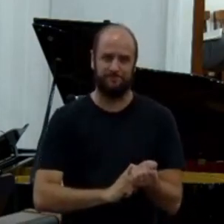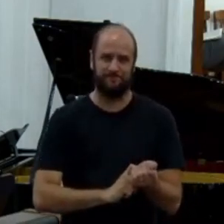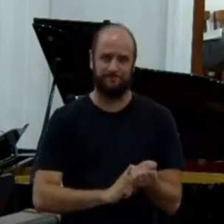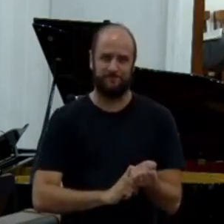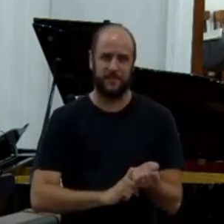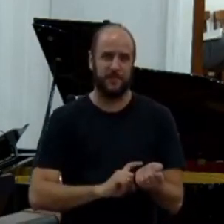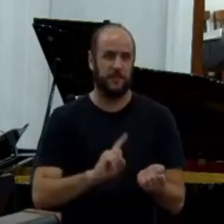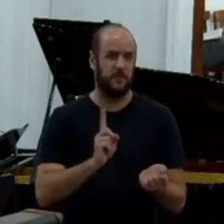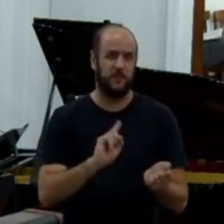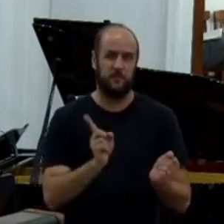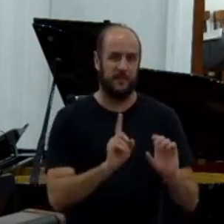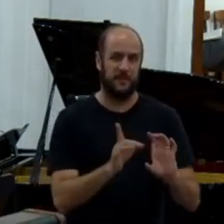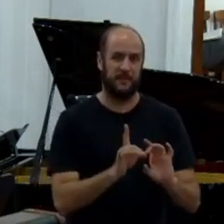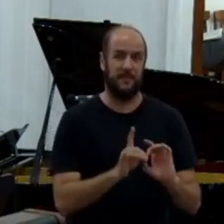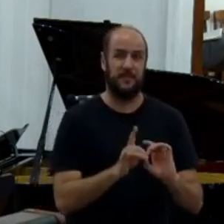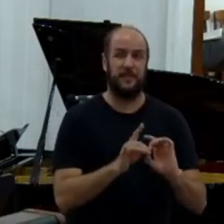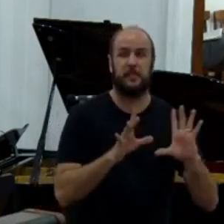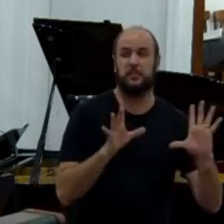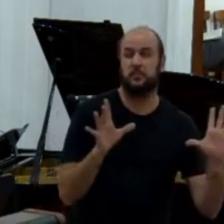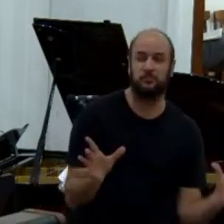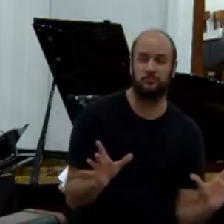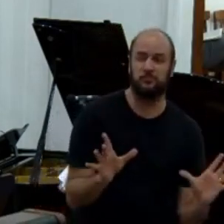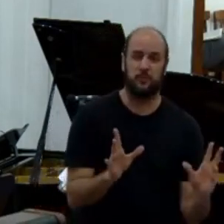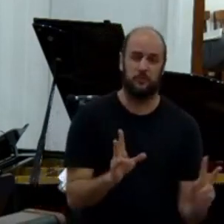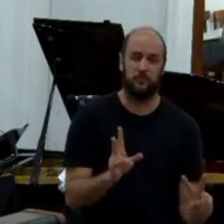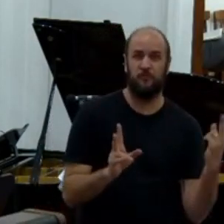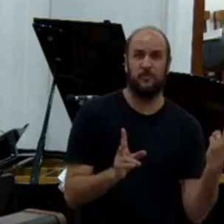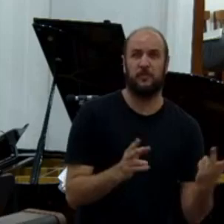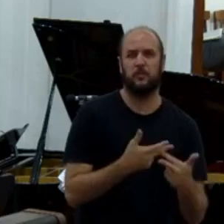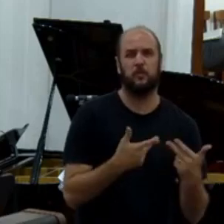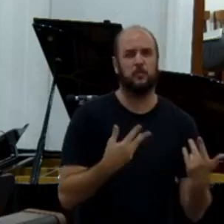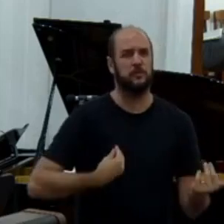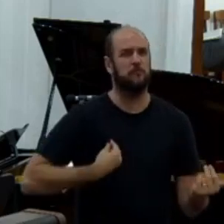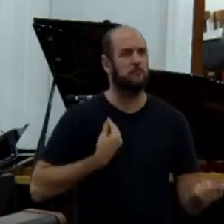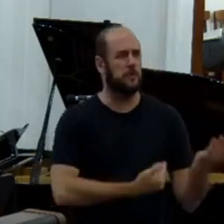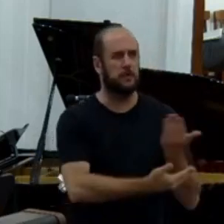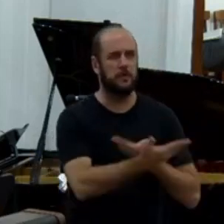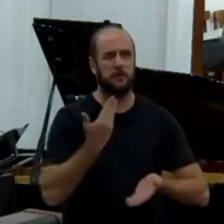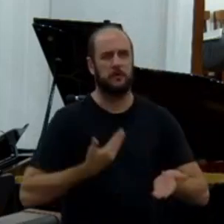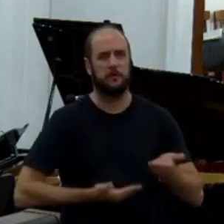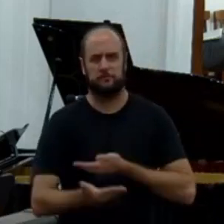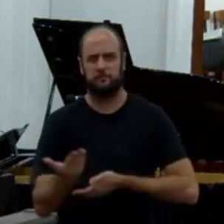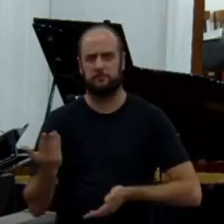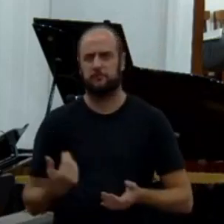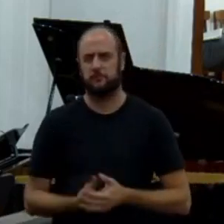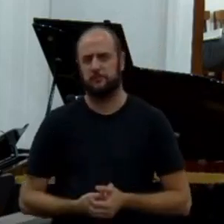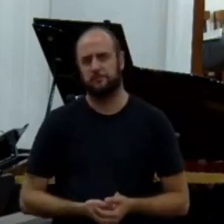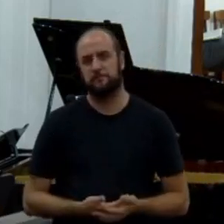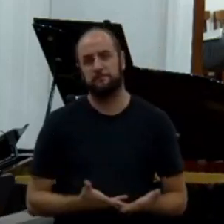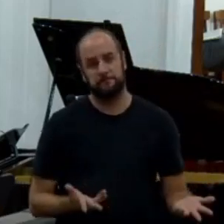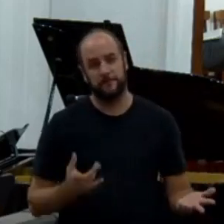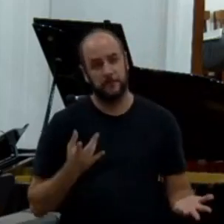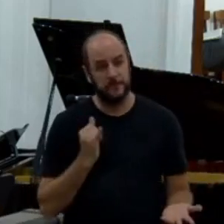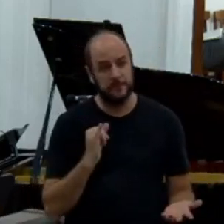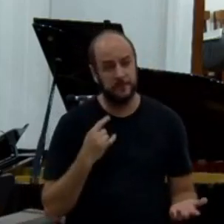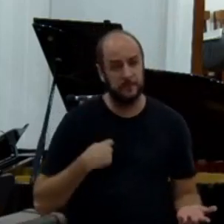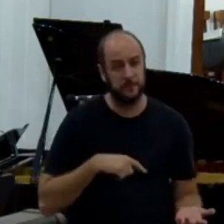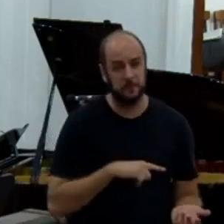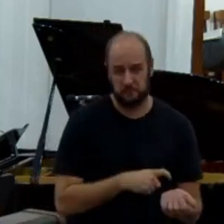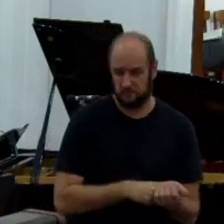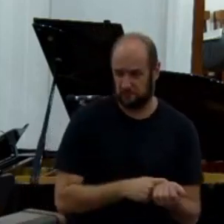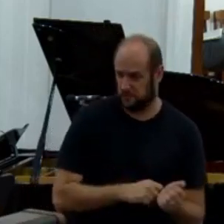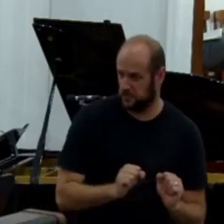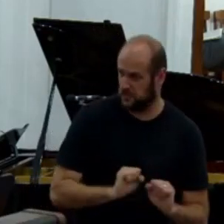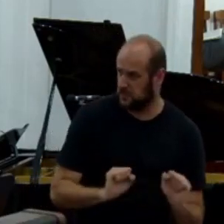a ela em situações corriqueiras. Portanto, se ficamos